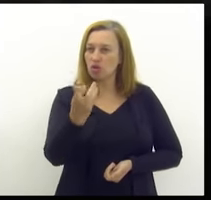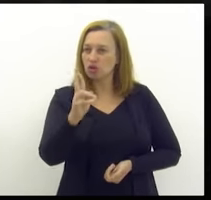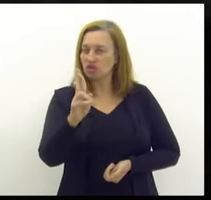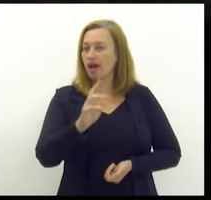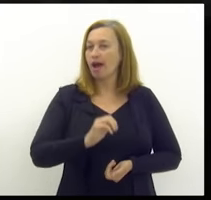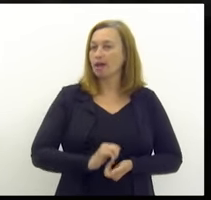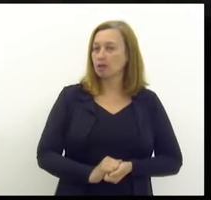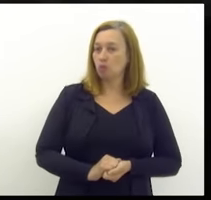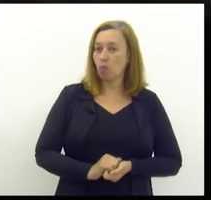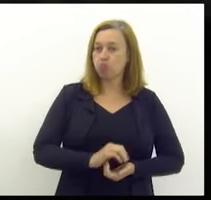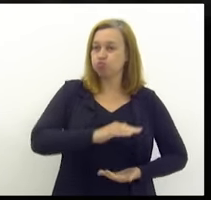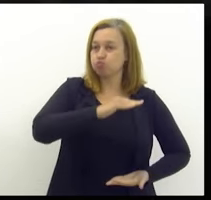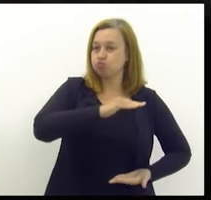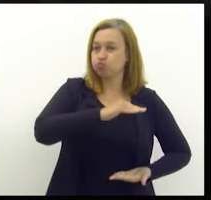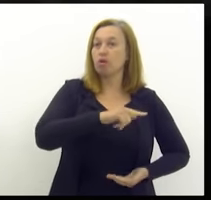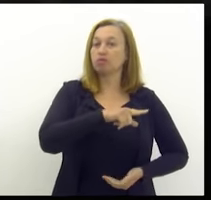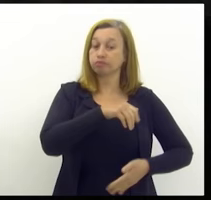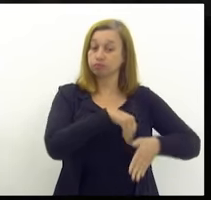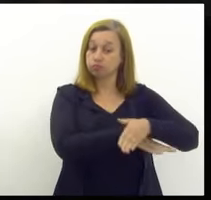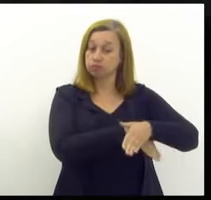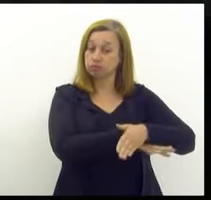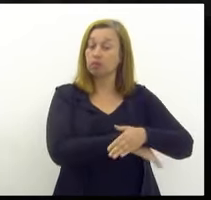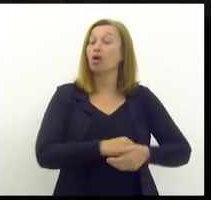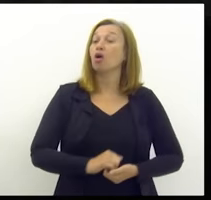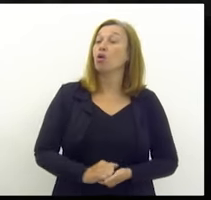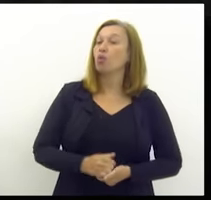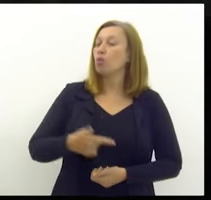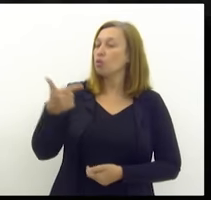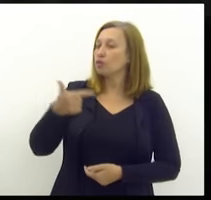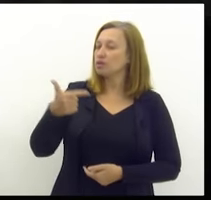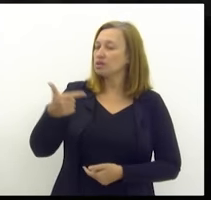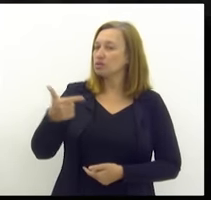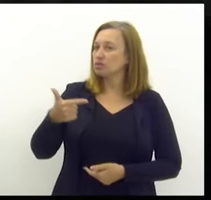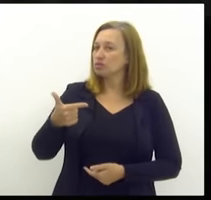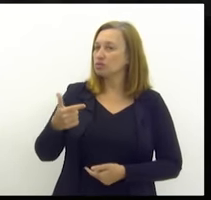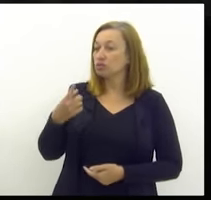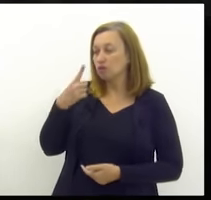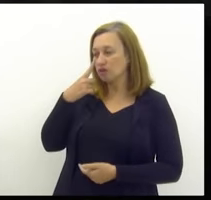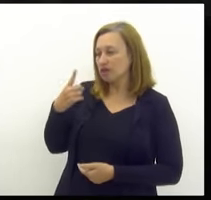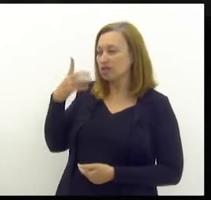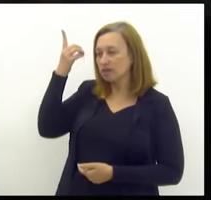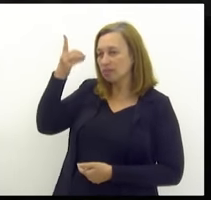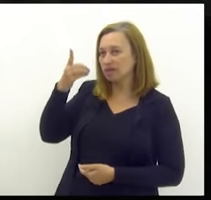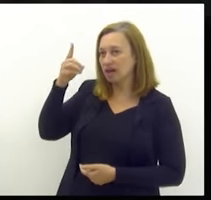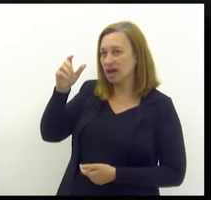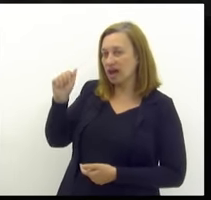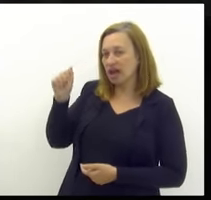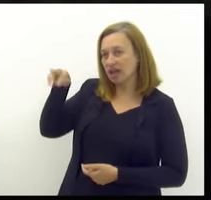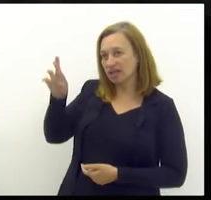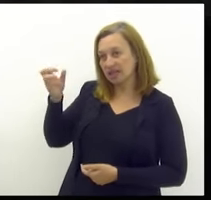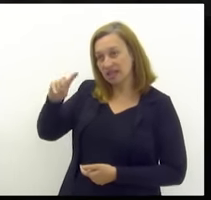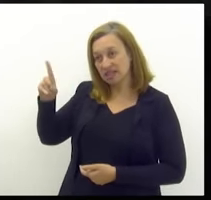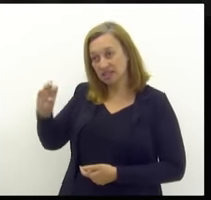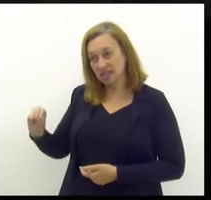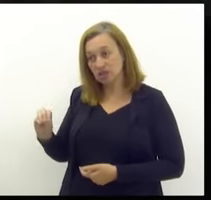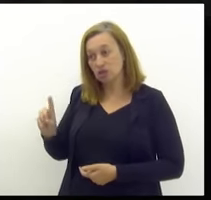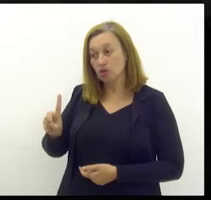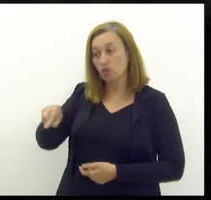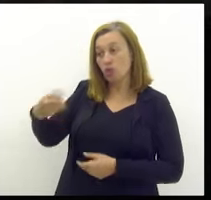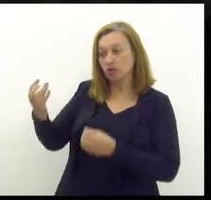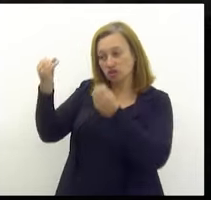deais olhando aqui Deputado Andrezinho também para dar outra